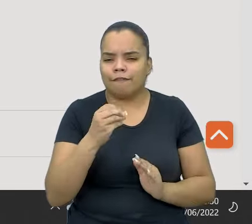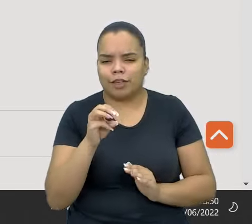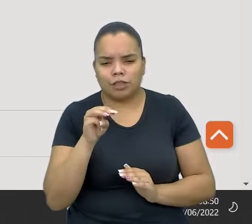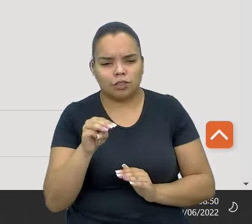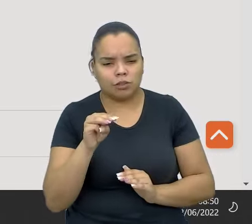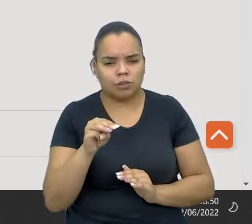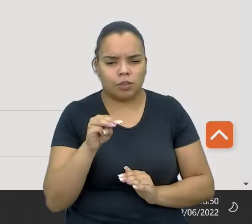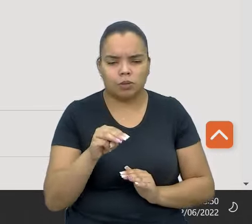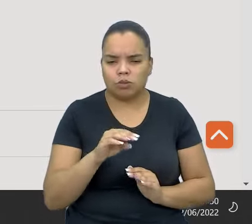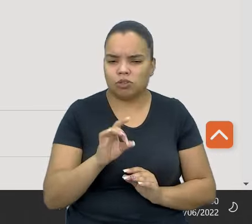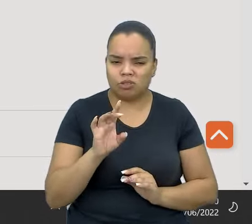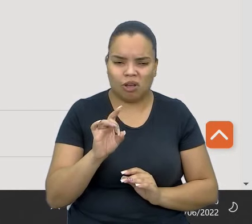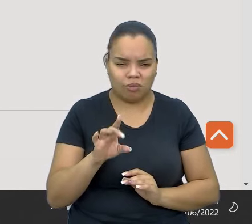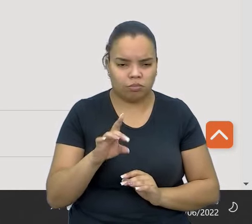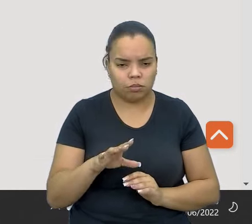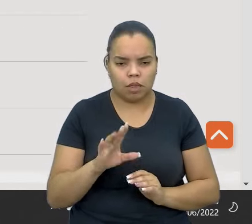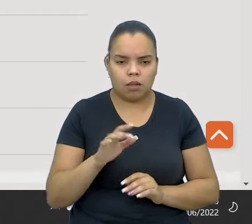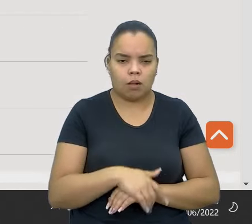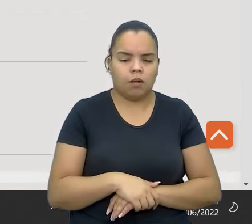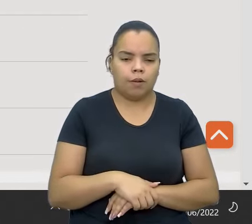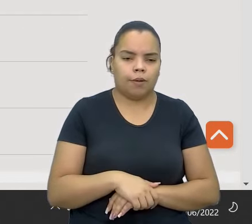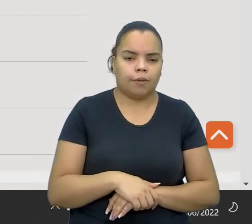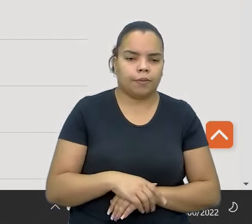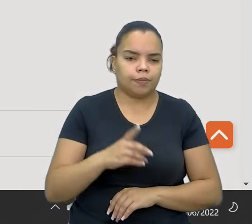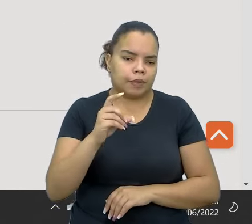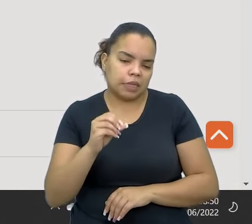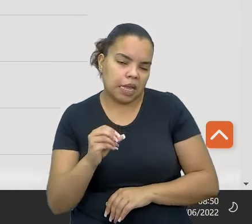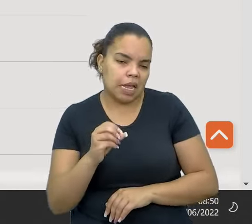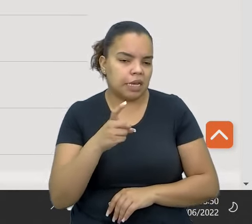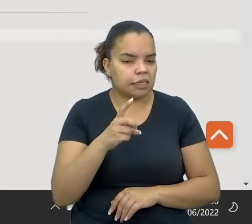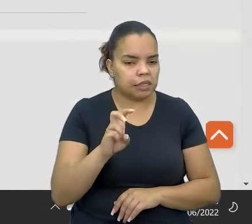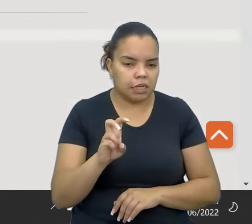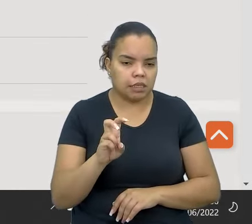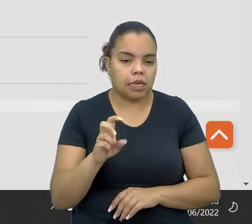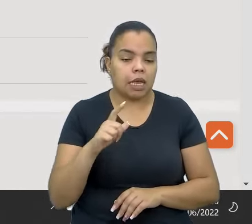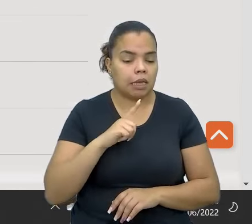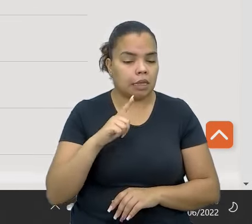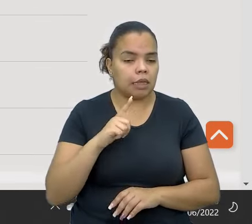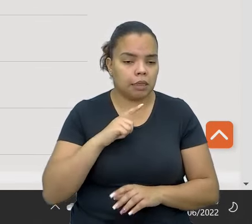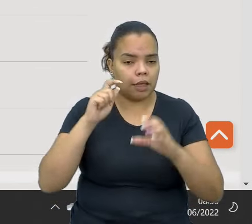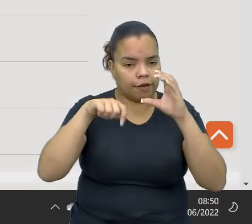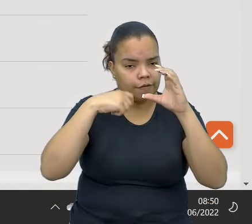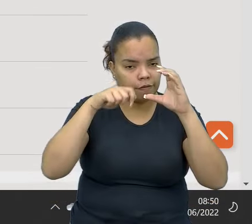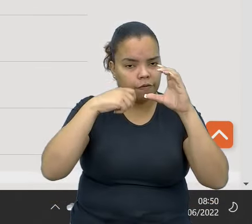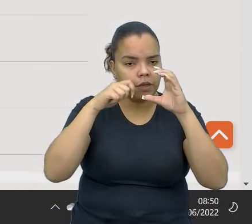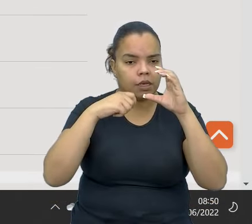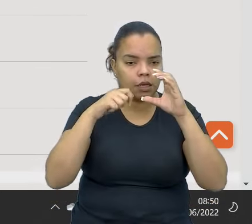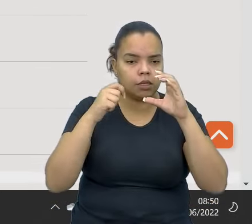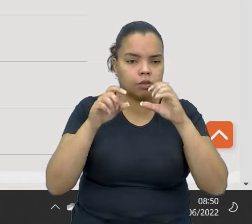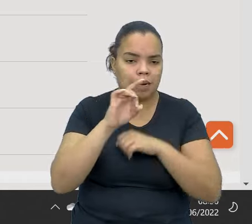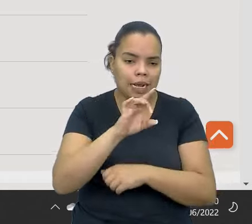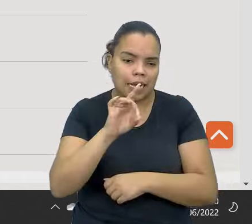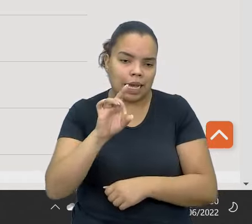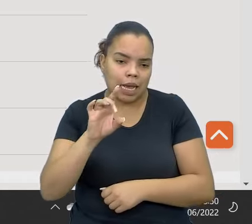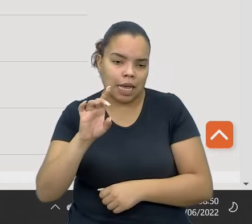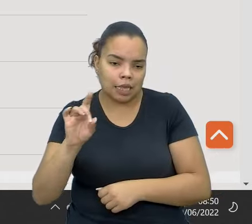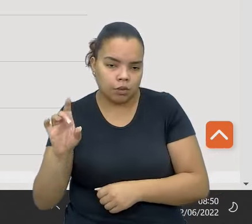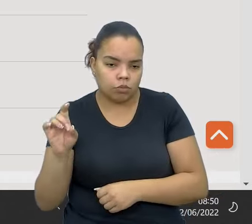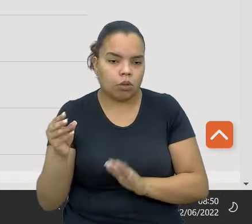em torno de 15 10 minutinhos, né? Entre 10 e 15, né? E tem vídeos depois, pessoal, para cada um